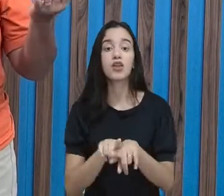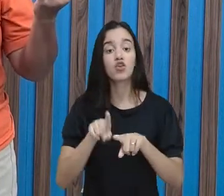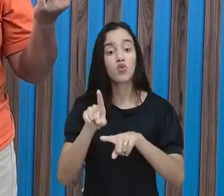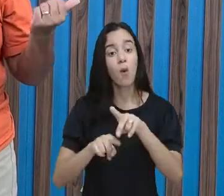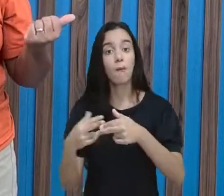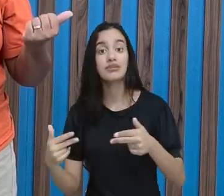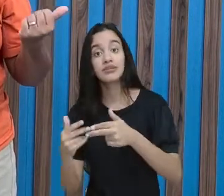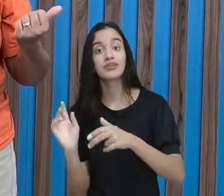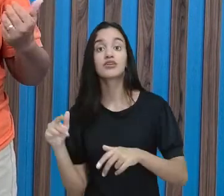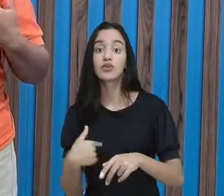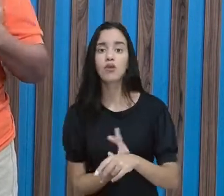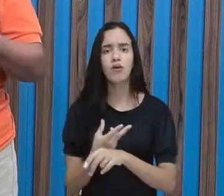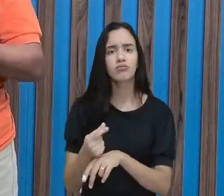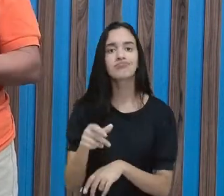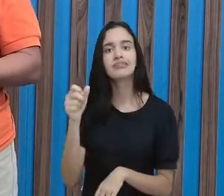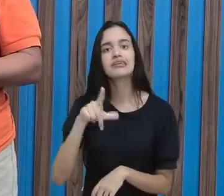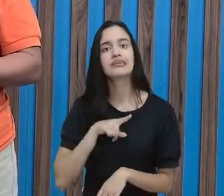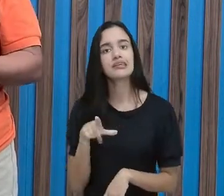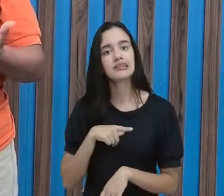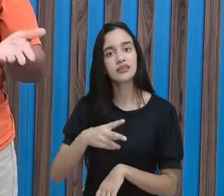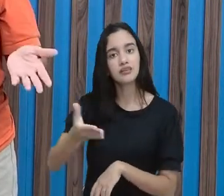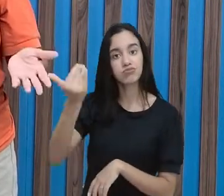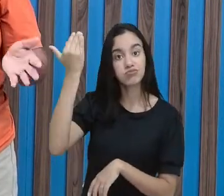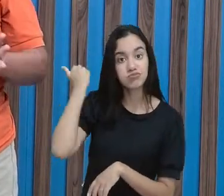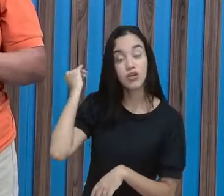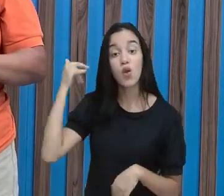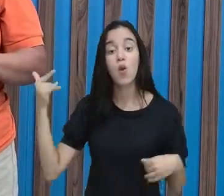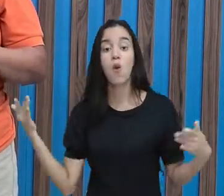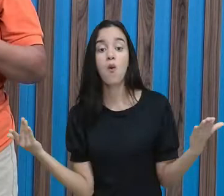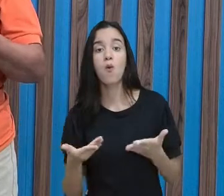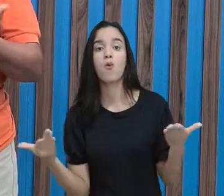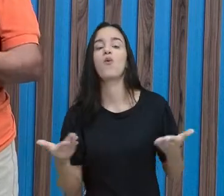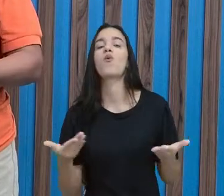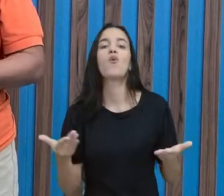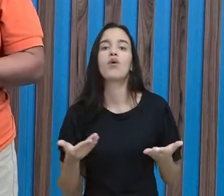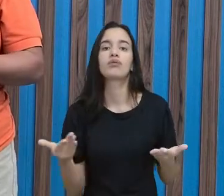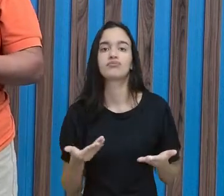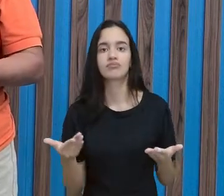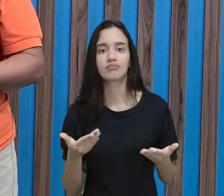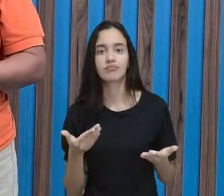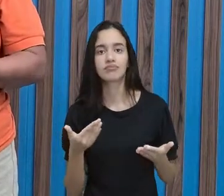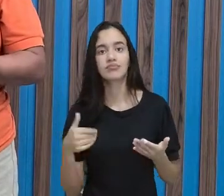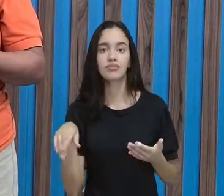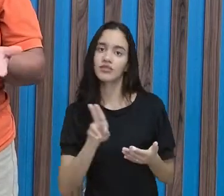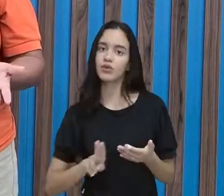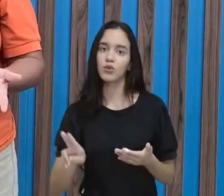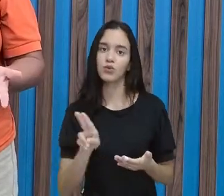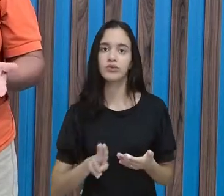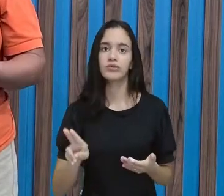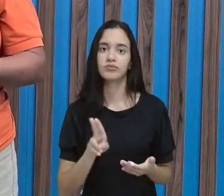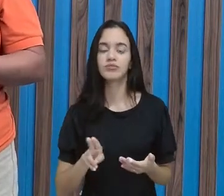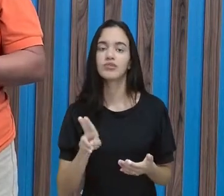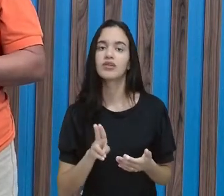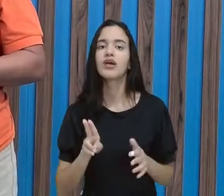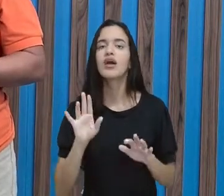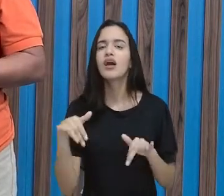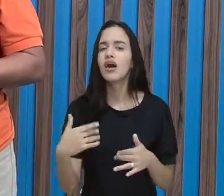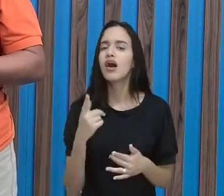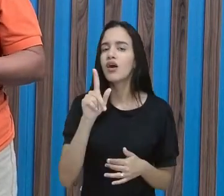nós tínhamos, que nós usávamos e hoje eles já não estão mais sendo utilizados, já